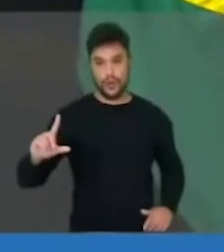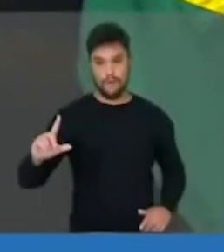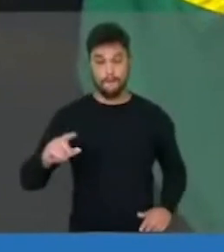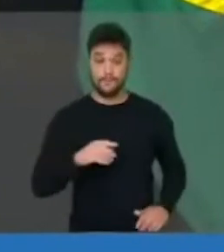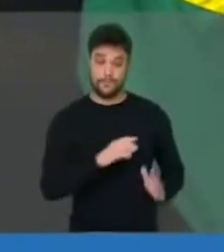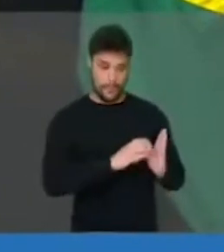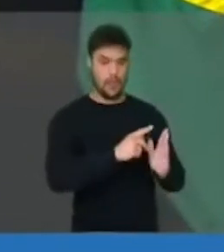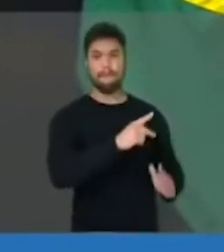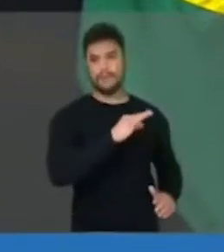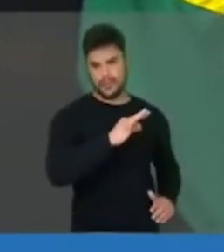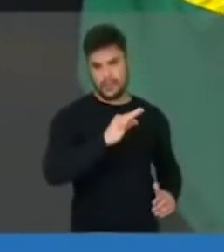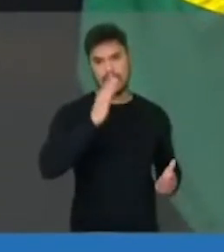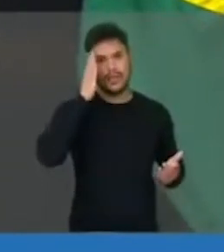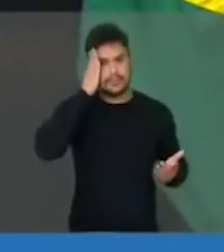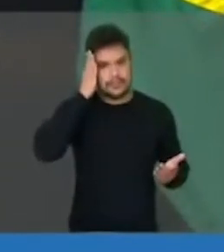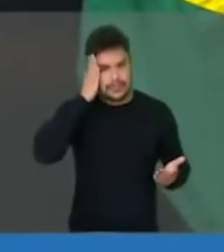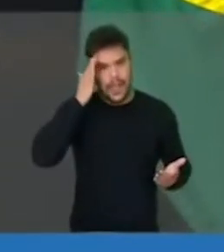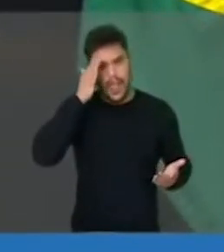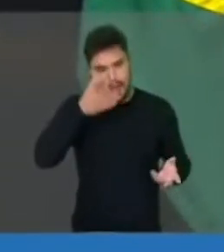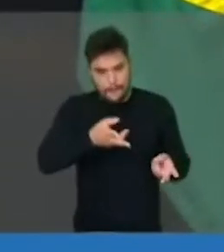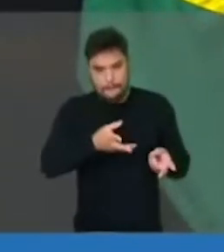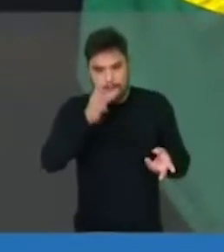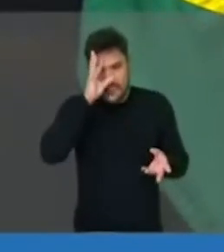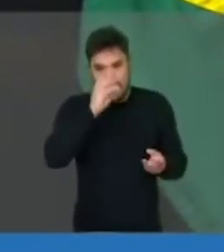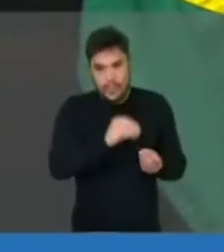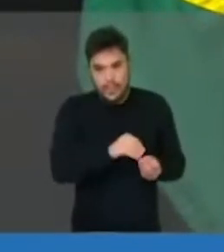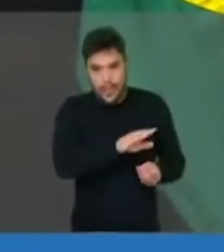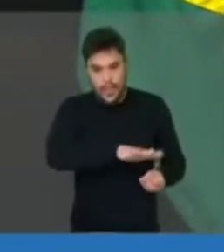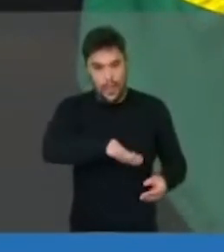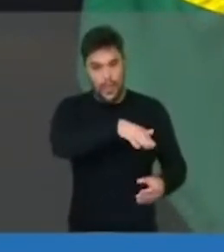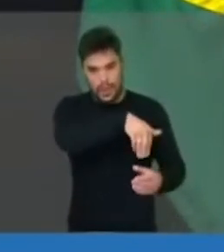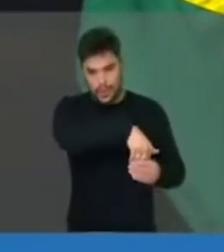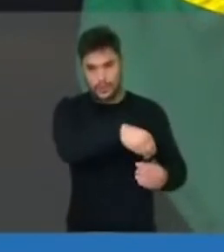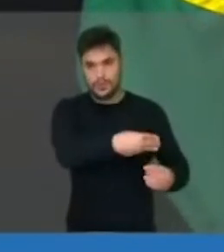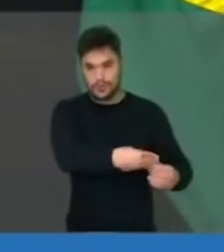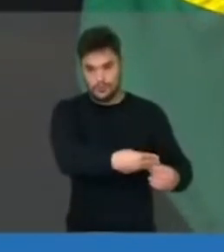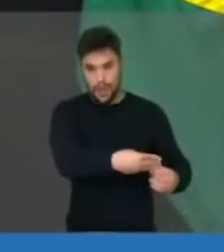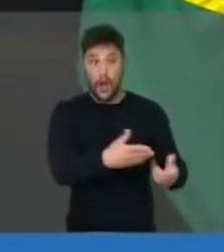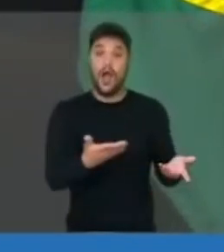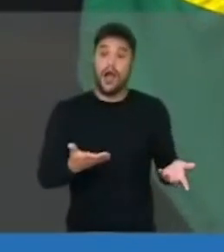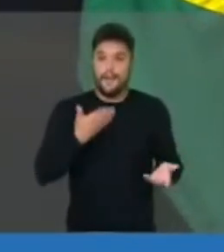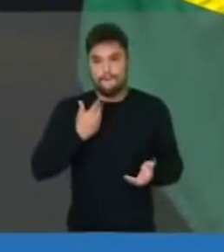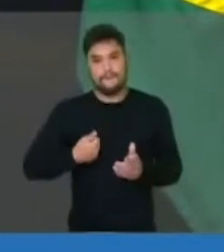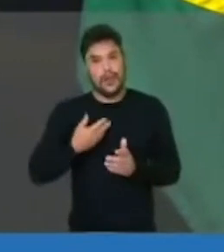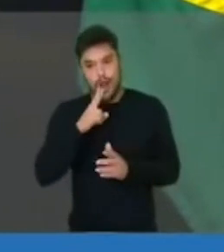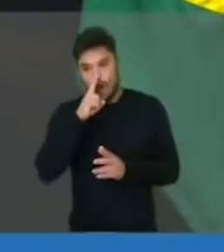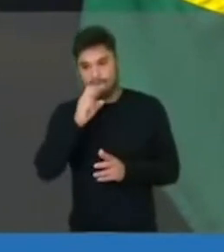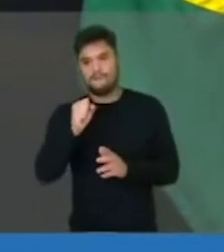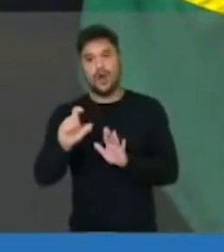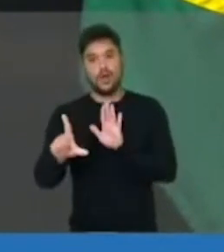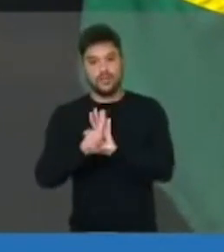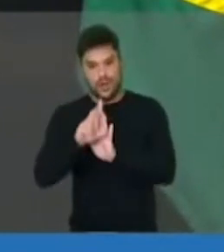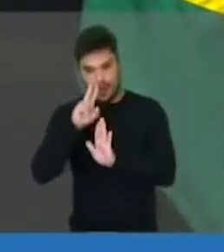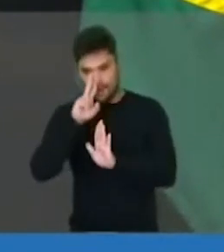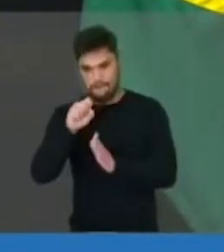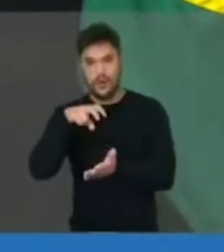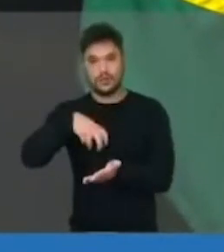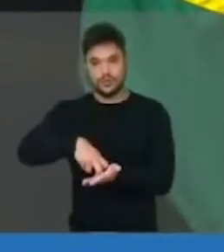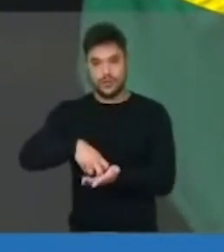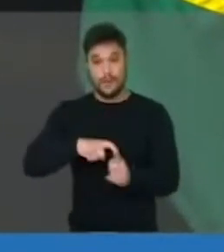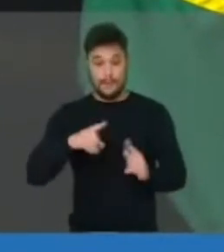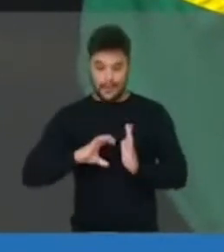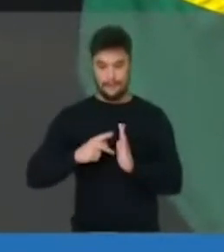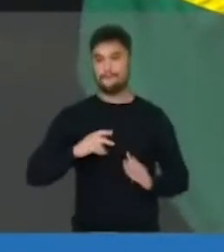PT que entendendo o recado da eleição Municipal decidiu endurecer a legislação penal o PSOL mantém o seu